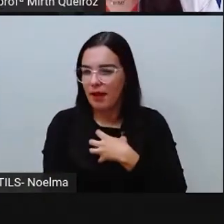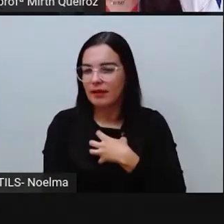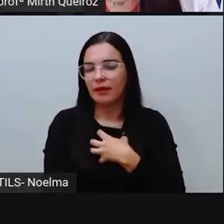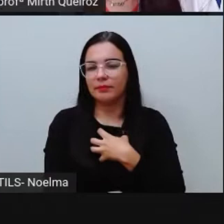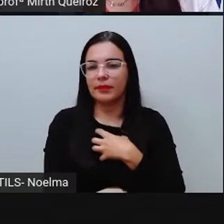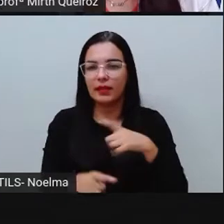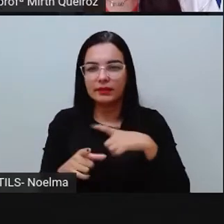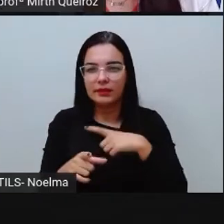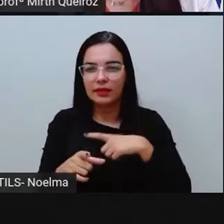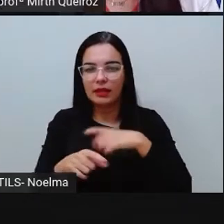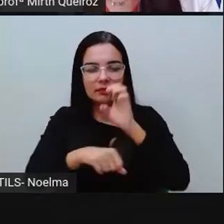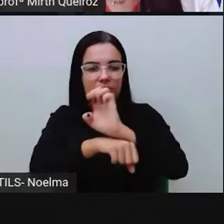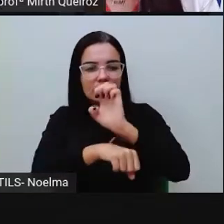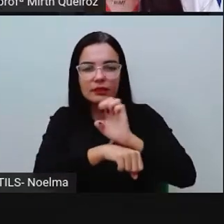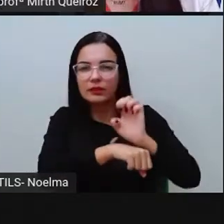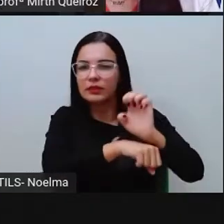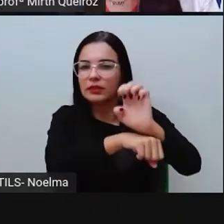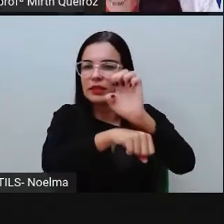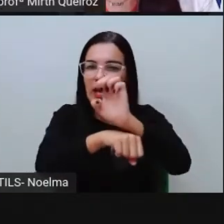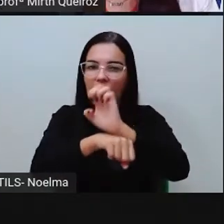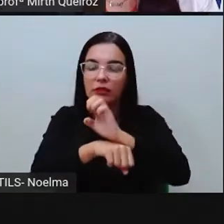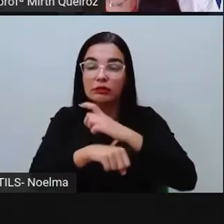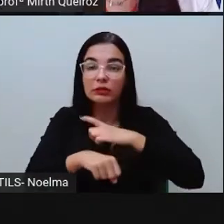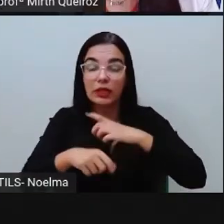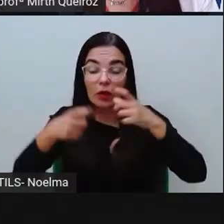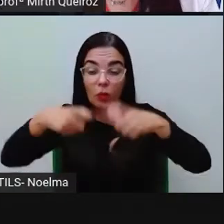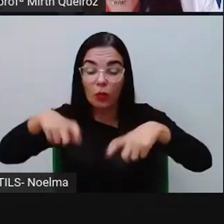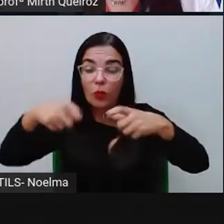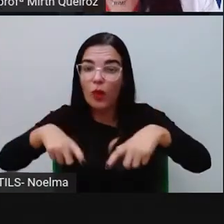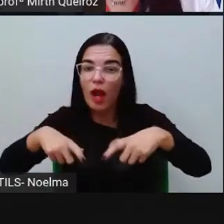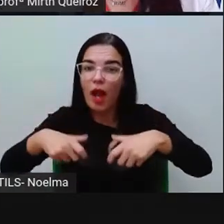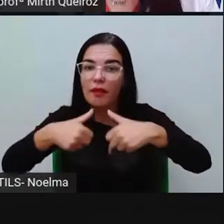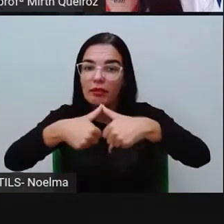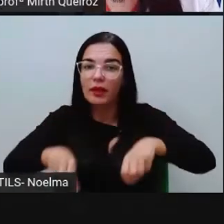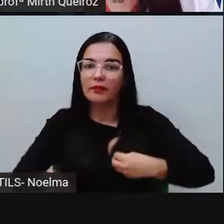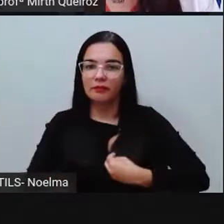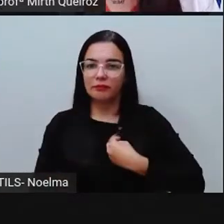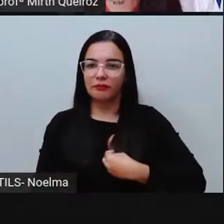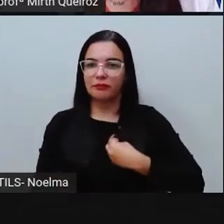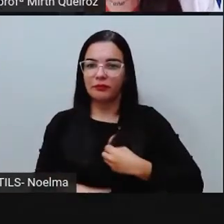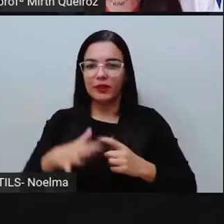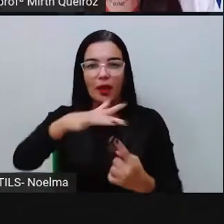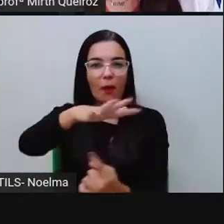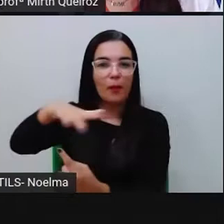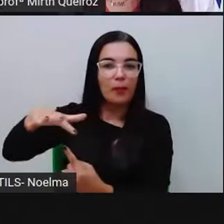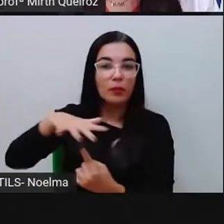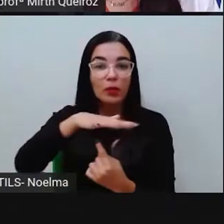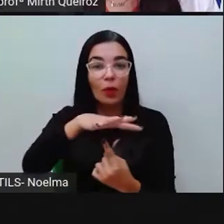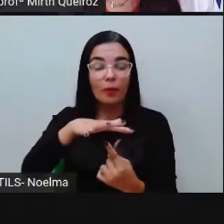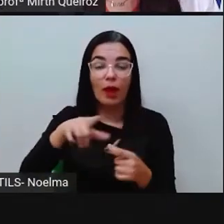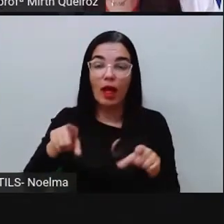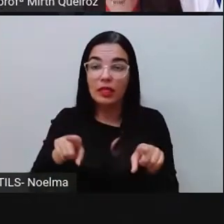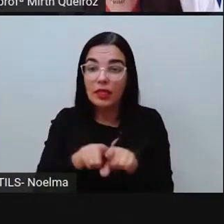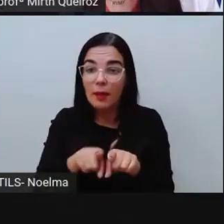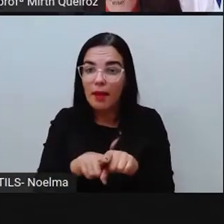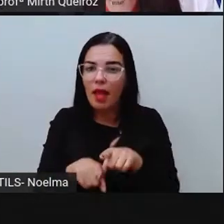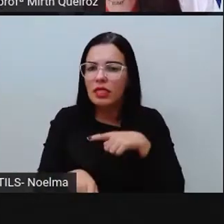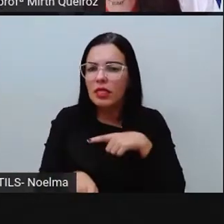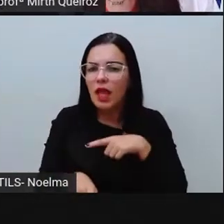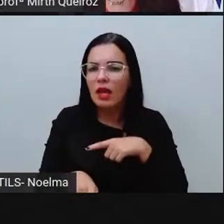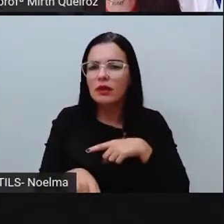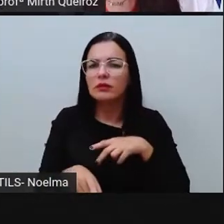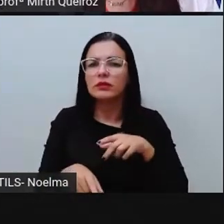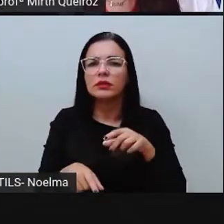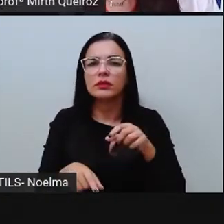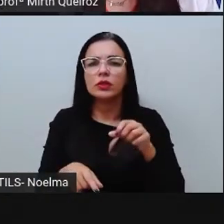os estados onde esse tipo de bioma vai estar presente. Também ocorrem algumas faixas na